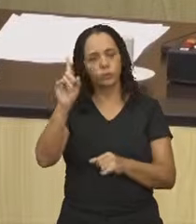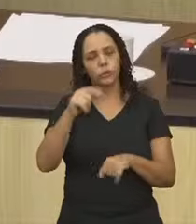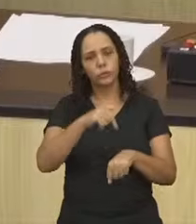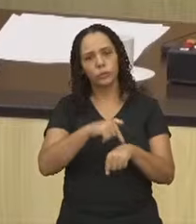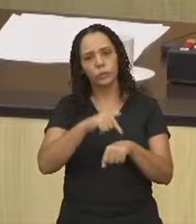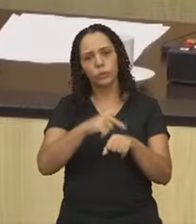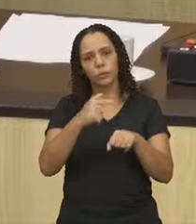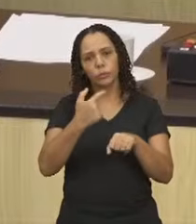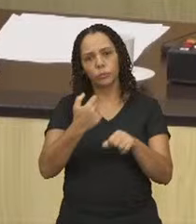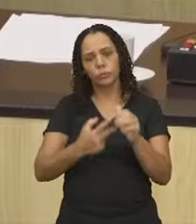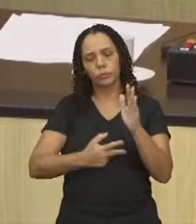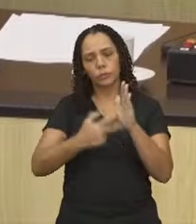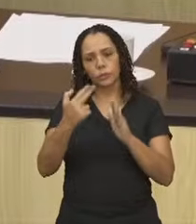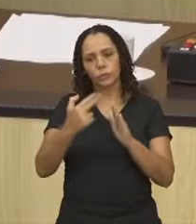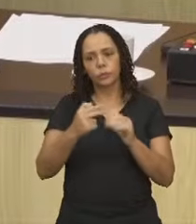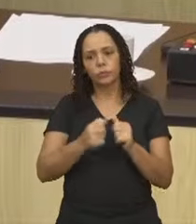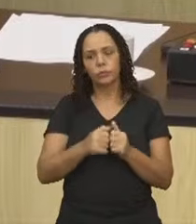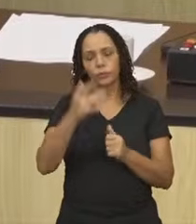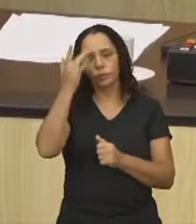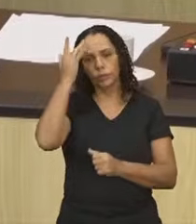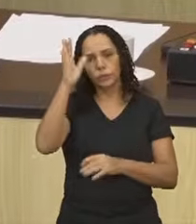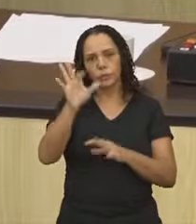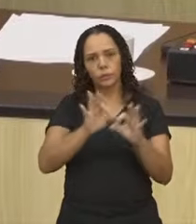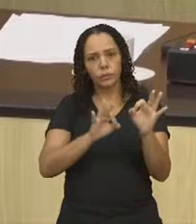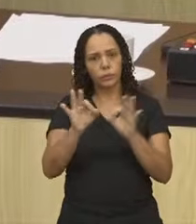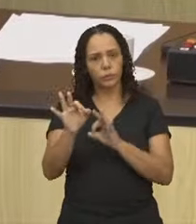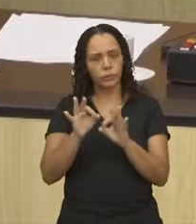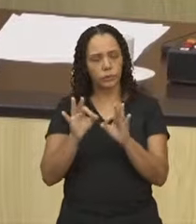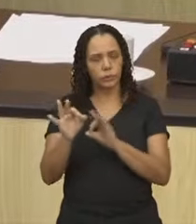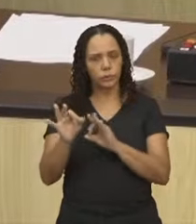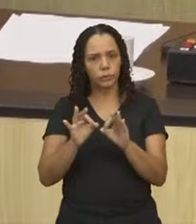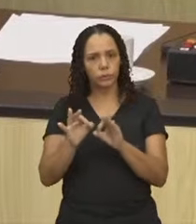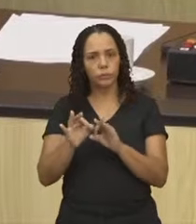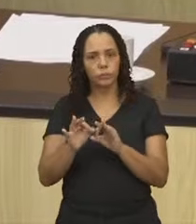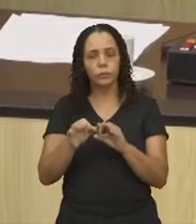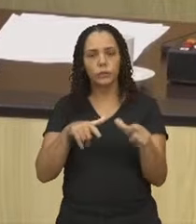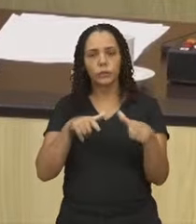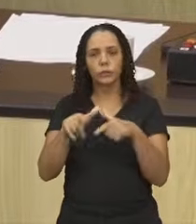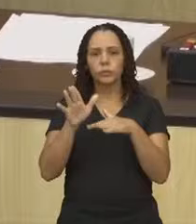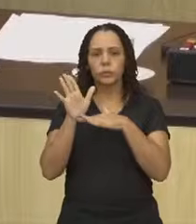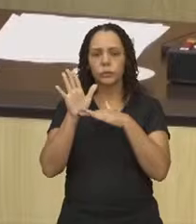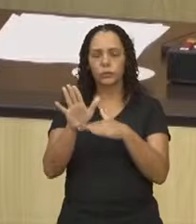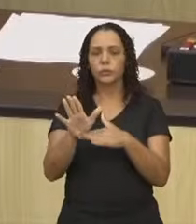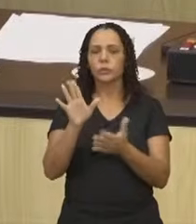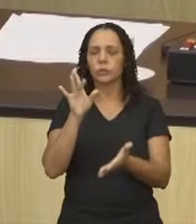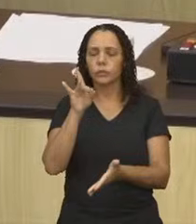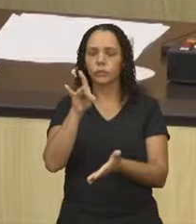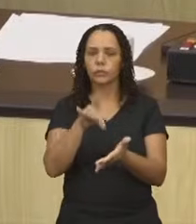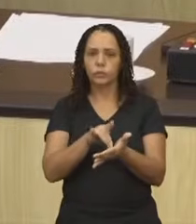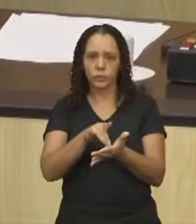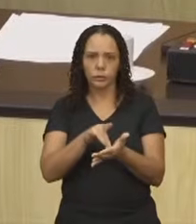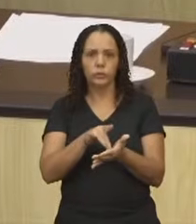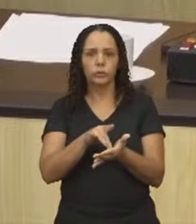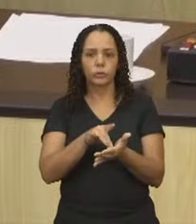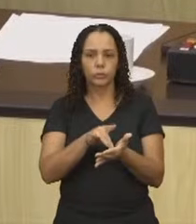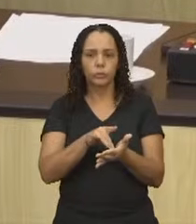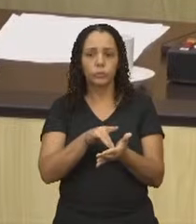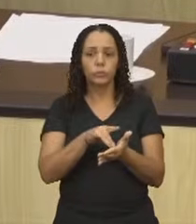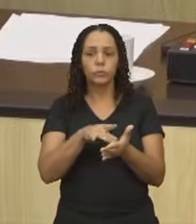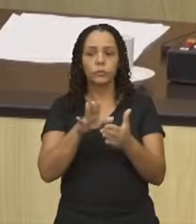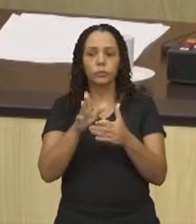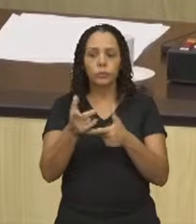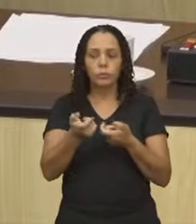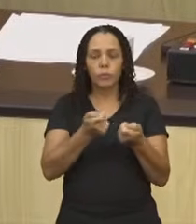a organização e otimizando o atendimento. Essa iniciativa contribuirá significativamente para o